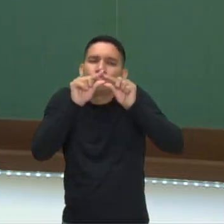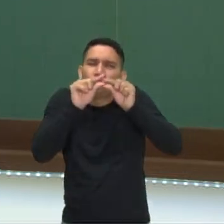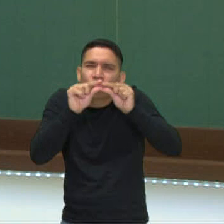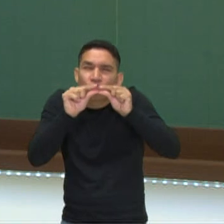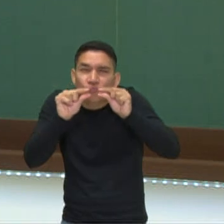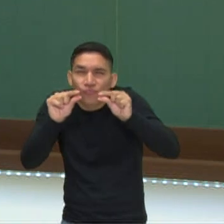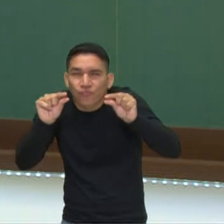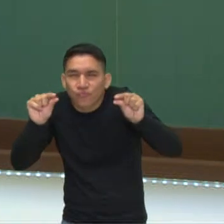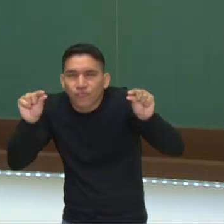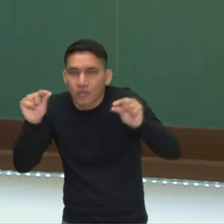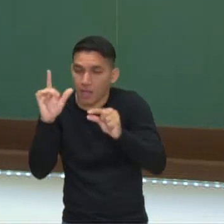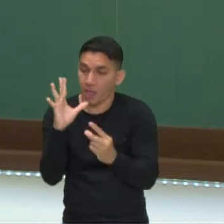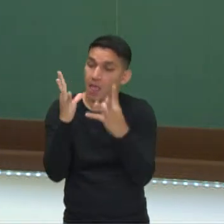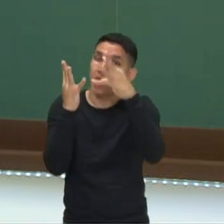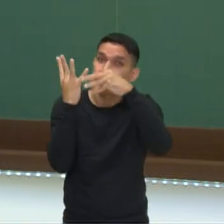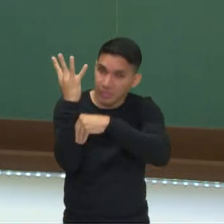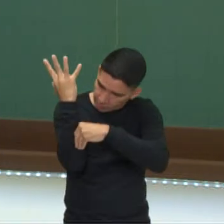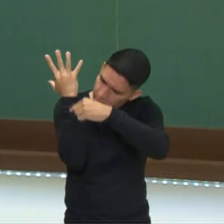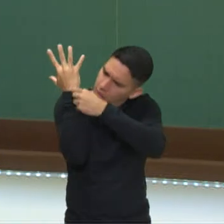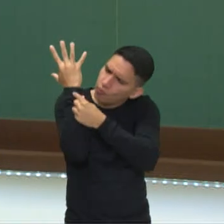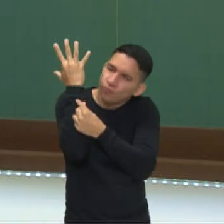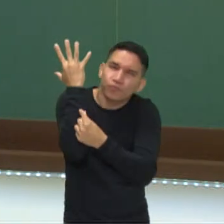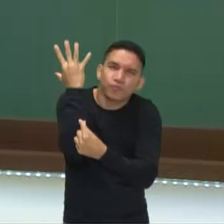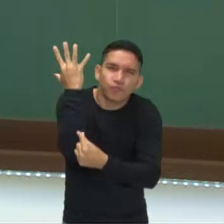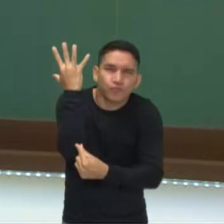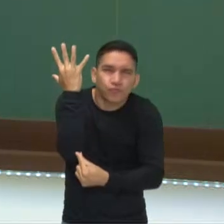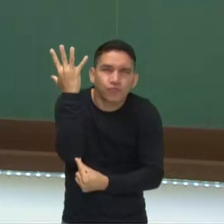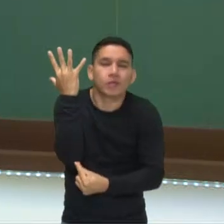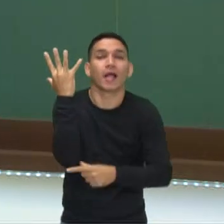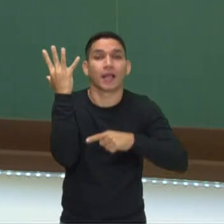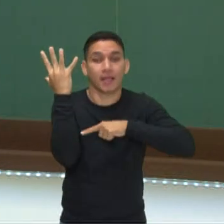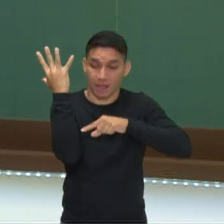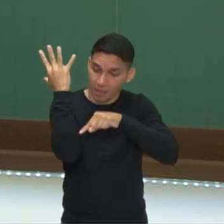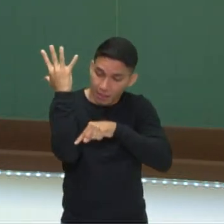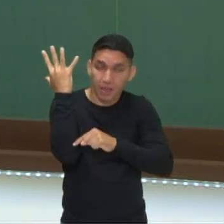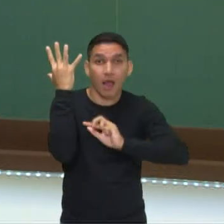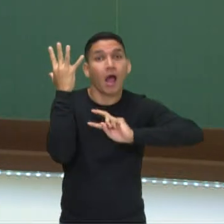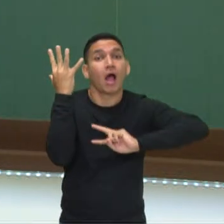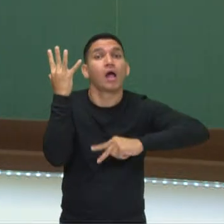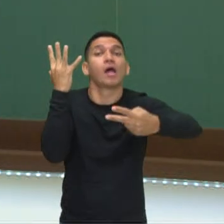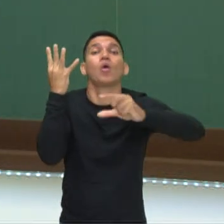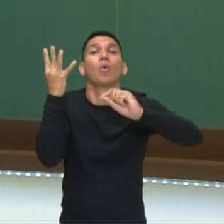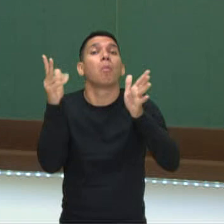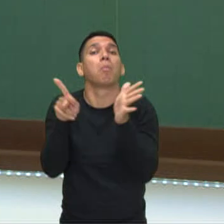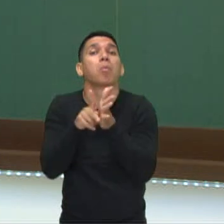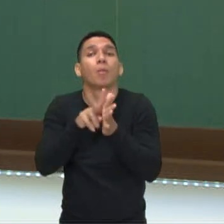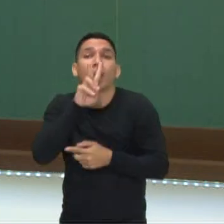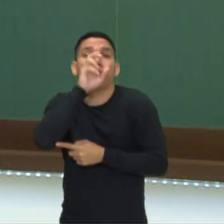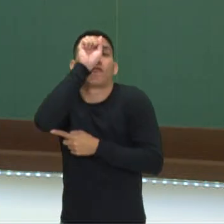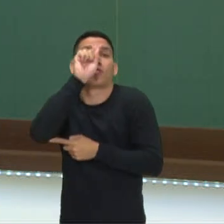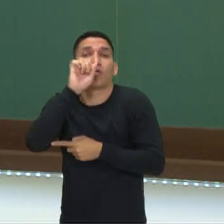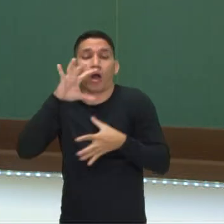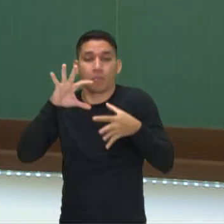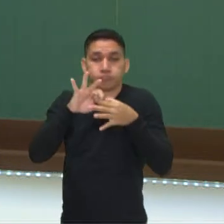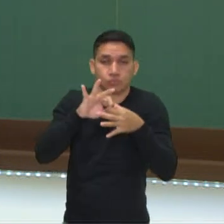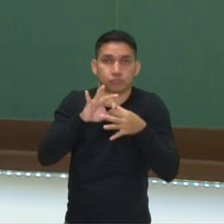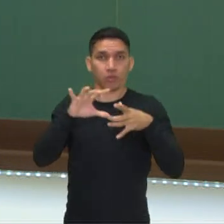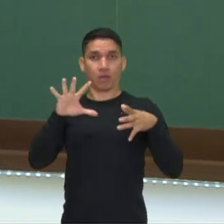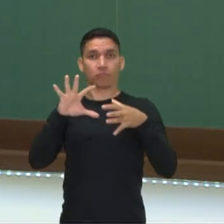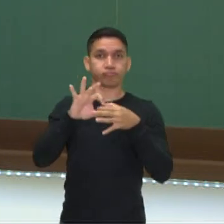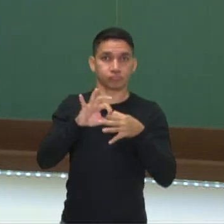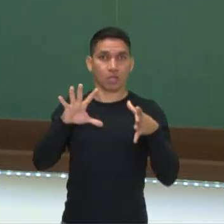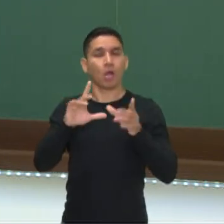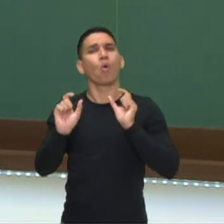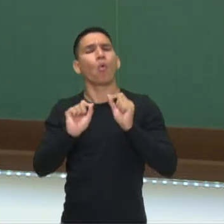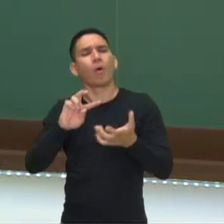por dentro da planta, elas que fazem, então, essa capilaridade é o resultado dessas forças de coesão e adesão. Quando